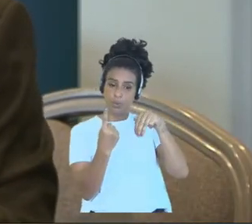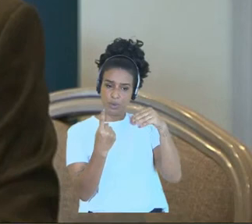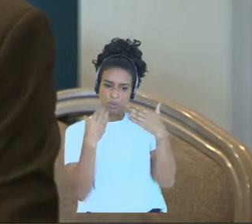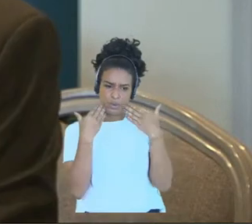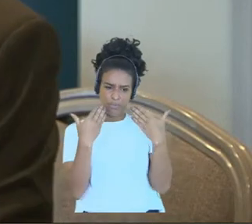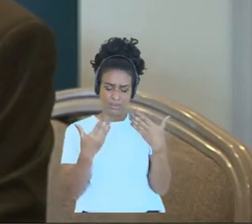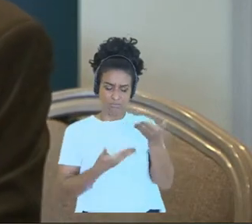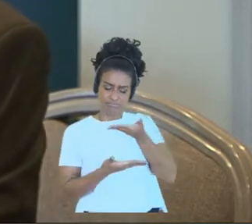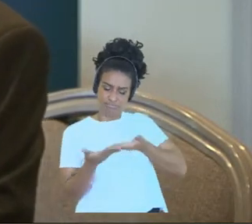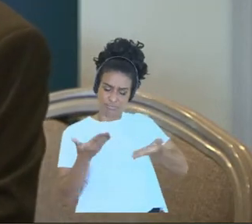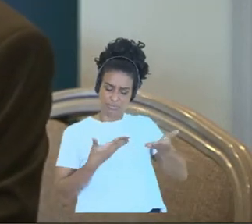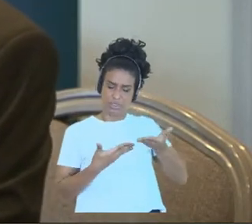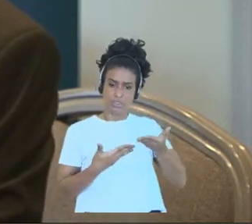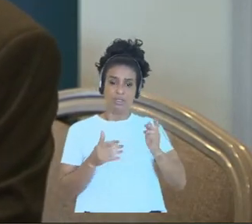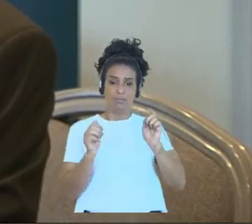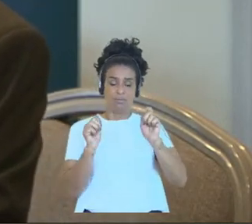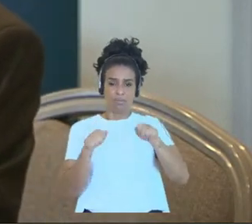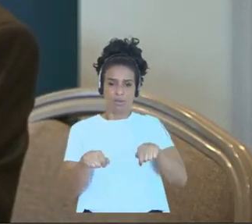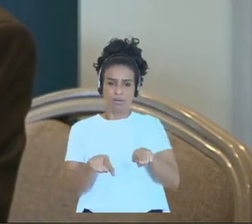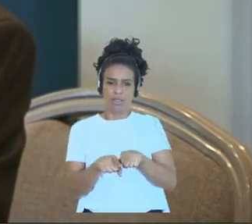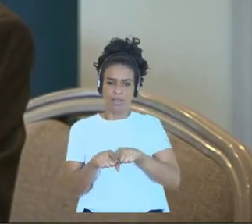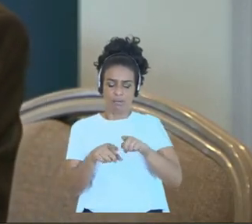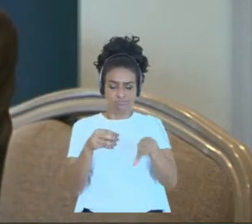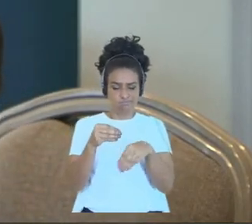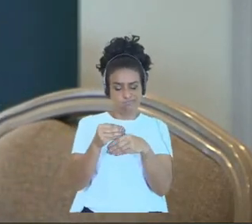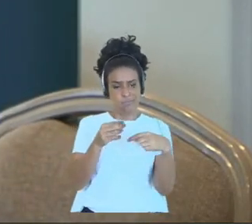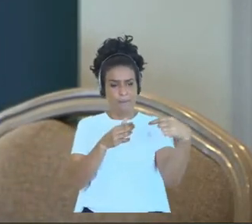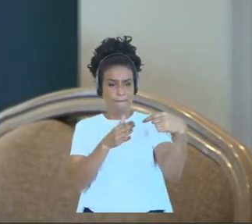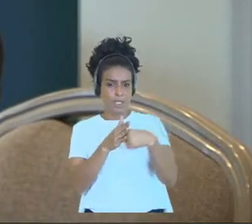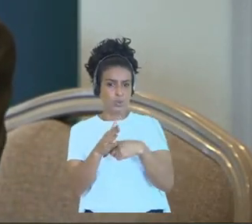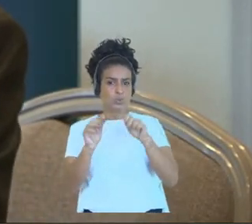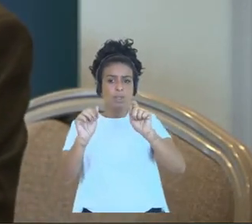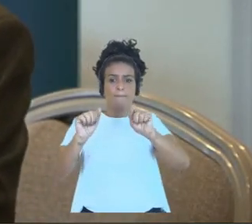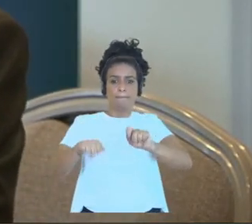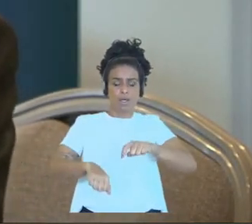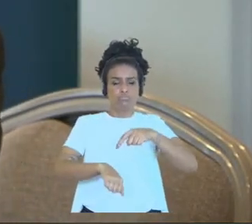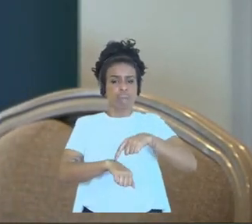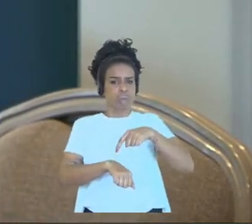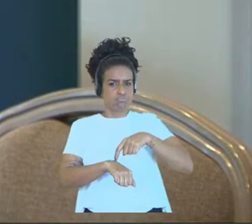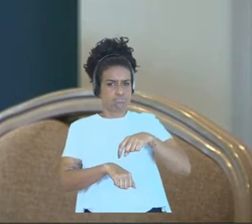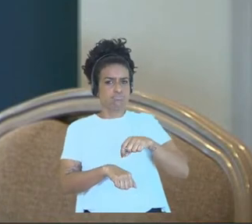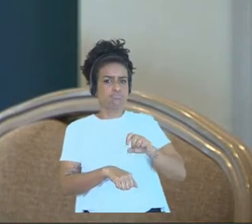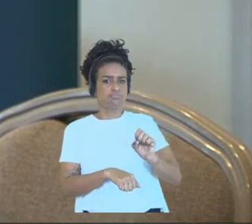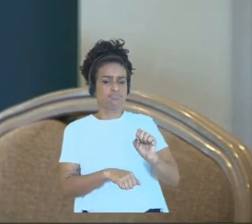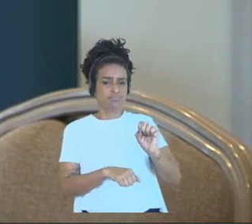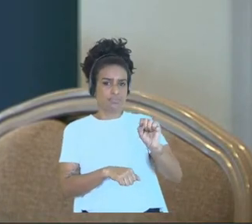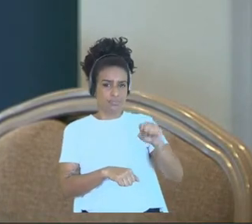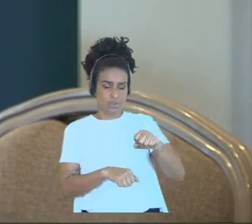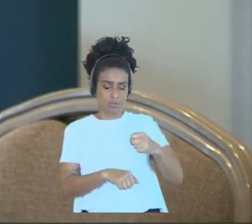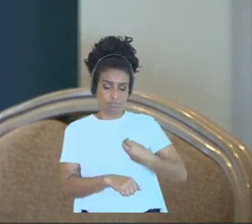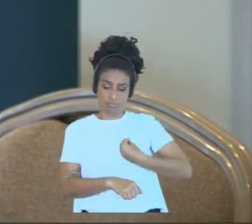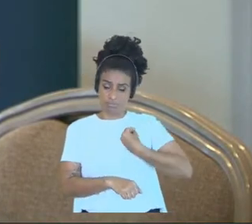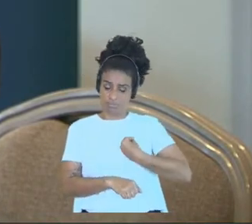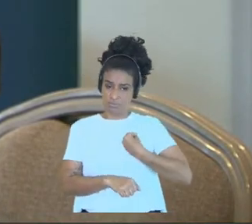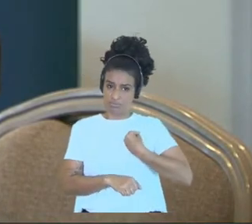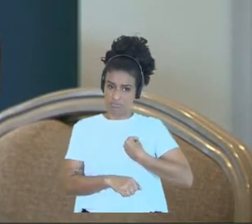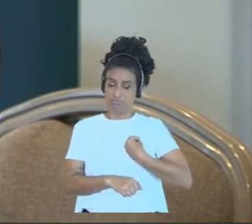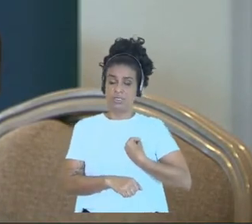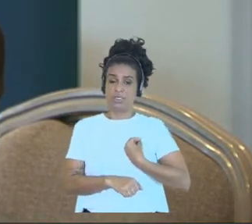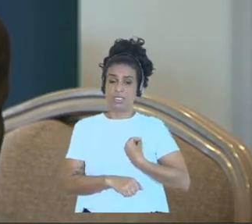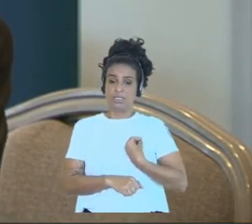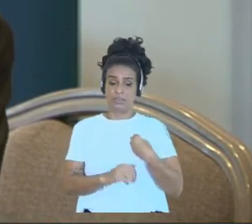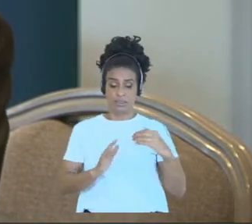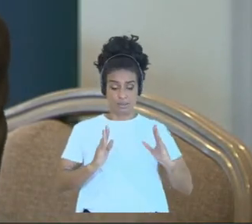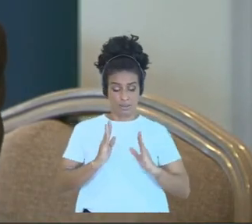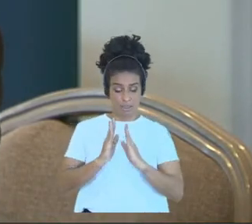até dialogar e teremos tempo também para colocações, perguntas que aqui do nosso grupo presencial e também